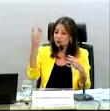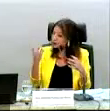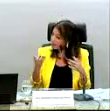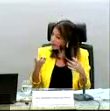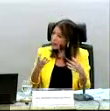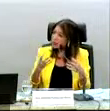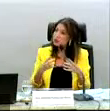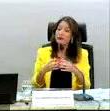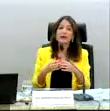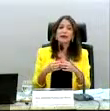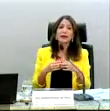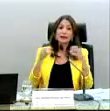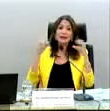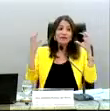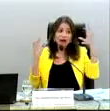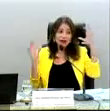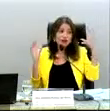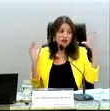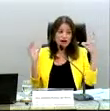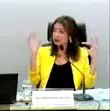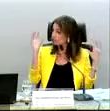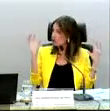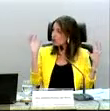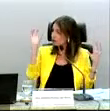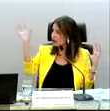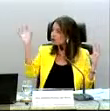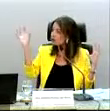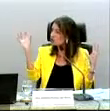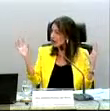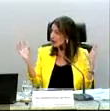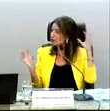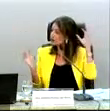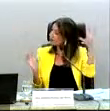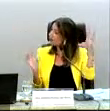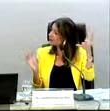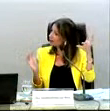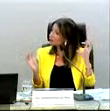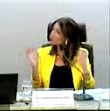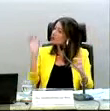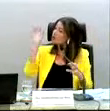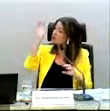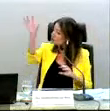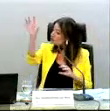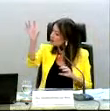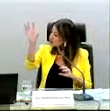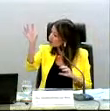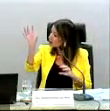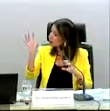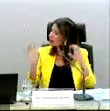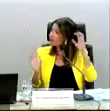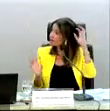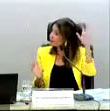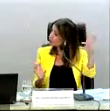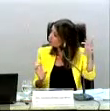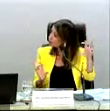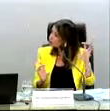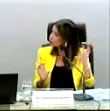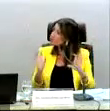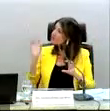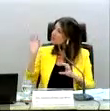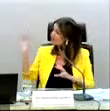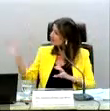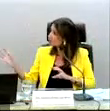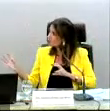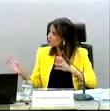uma segunda parte, porque tem vários dados, como a falta de água, saneamento, insegurança alimentar, a falta de